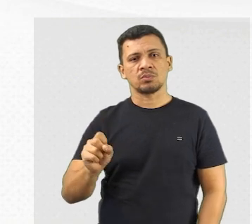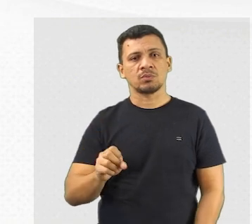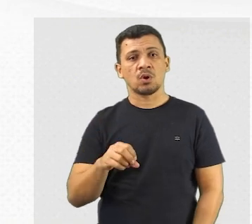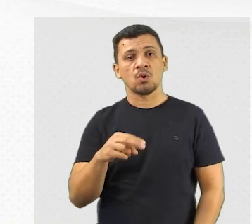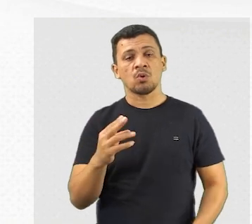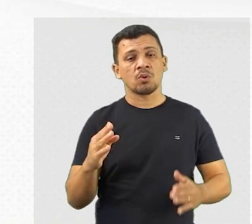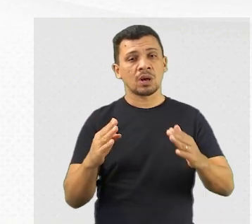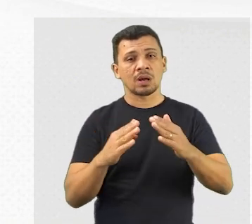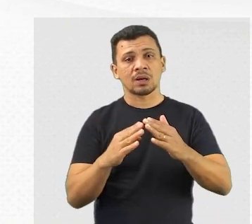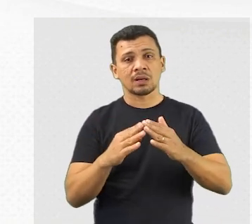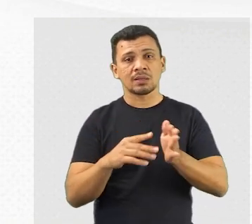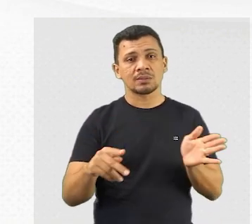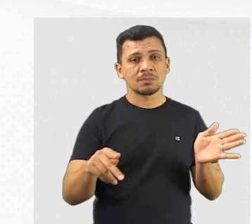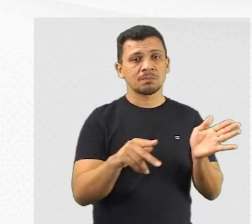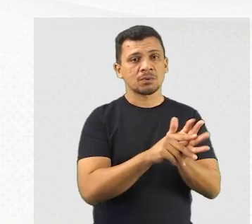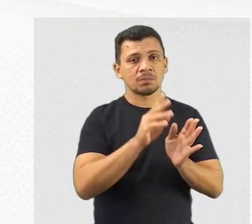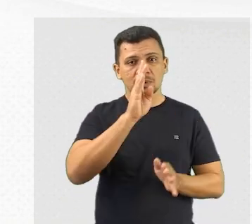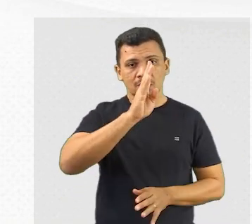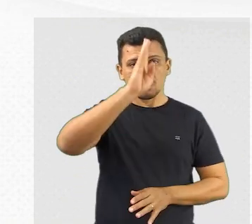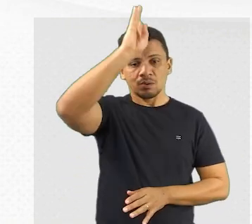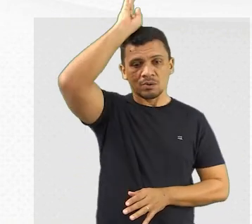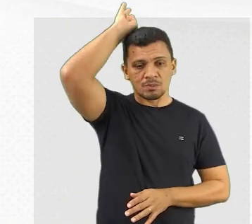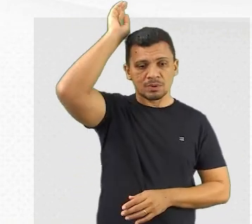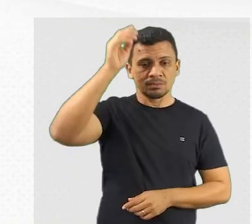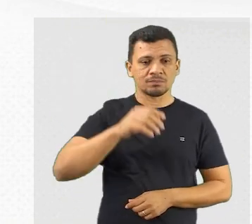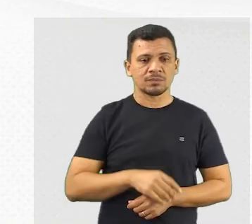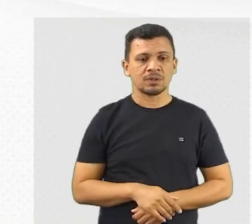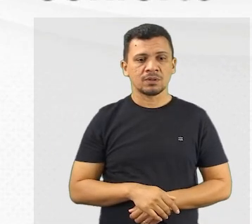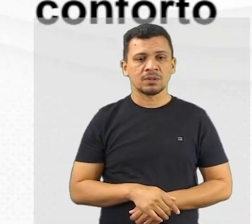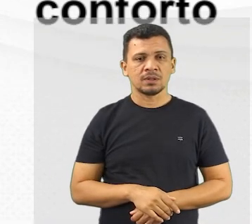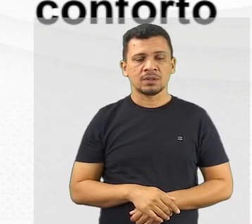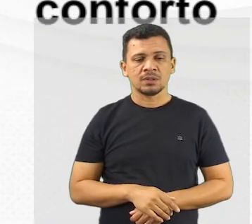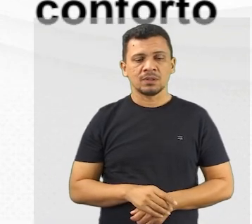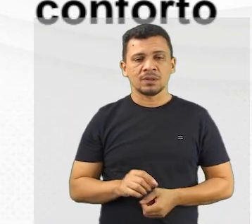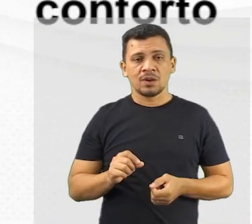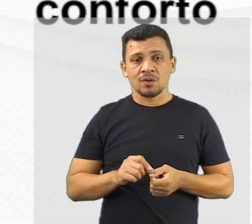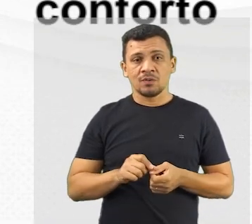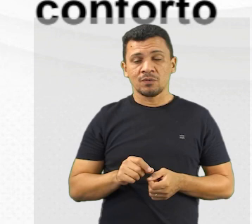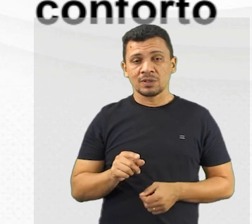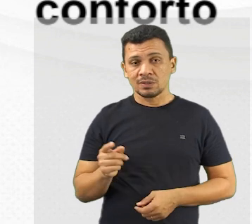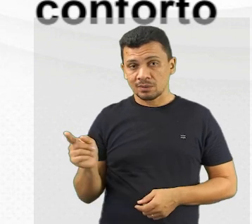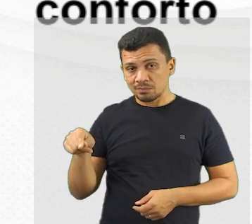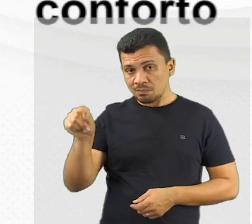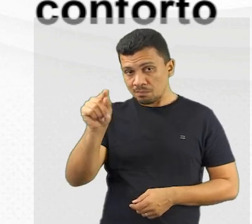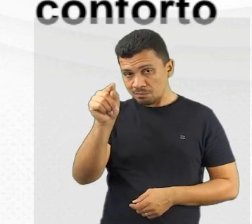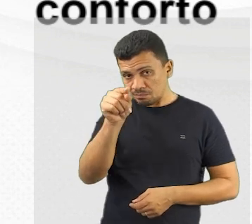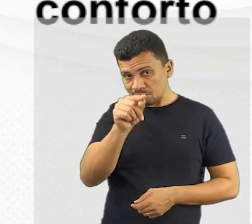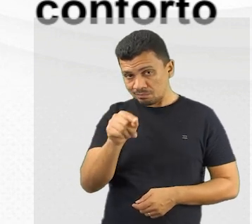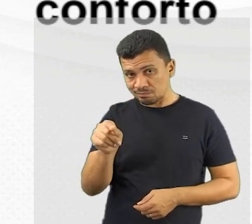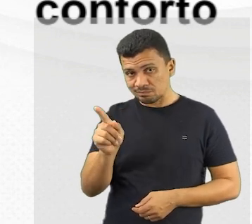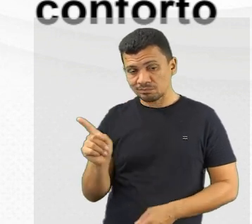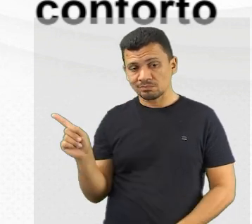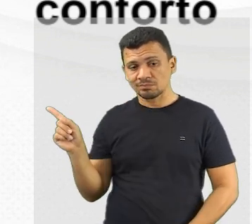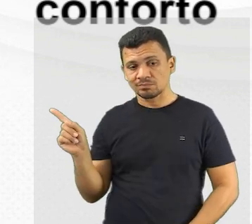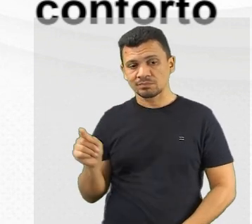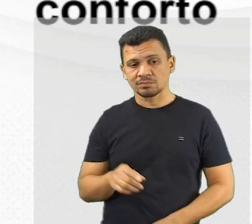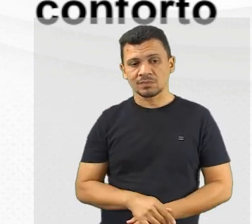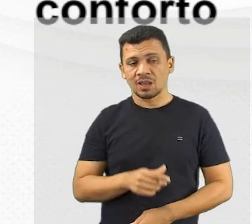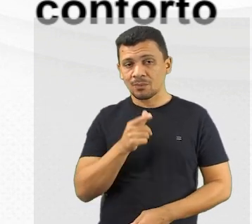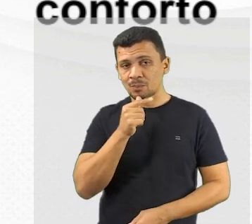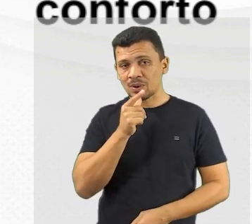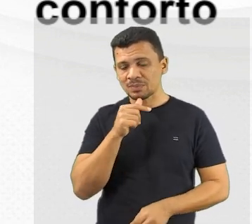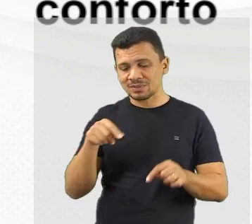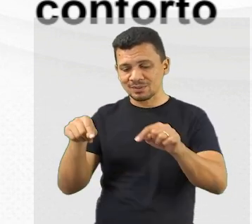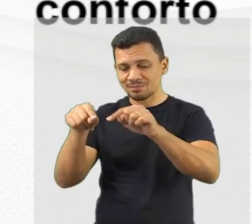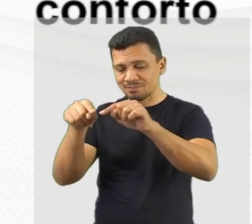casa romana. Eu vou só marcar alguns pontos aqui para você ter noção do que eu estou falando. Uma piscina no meio